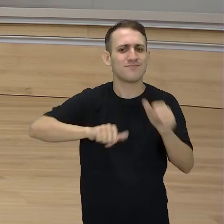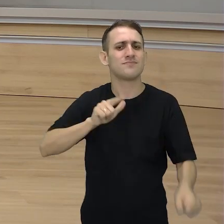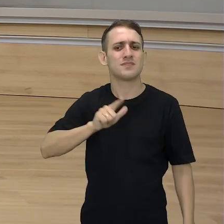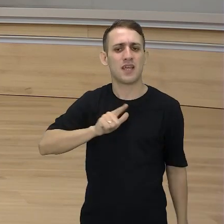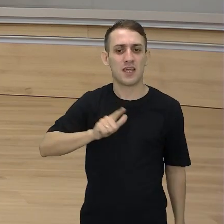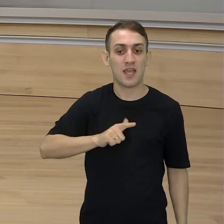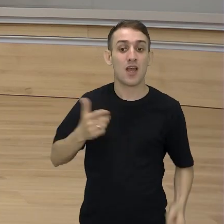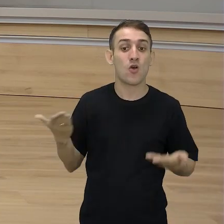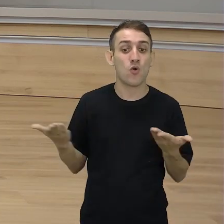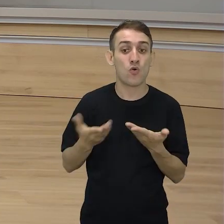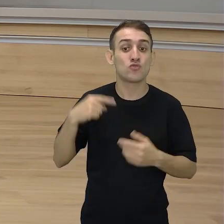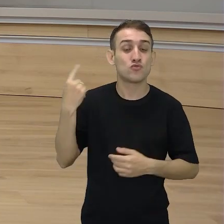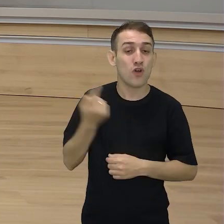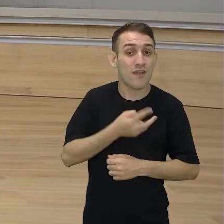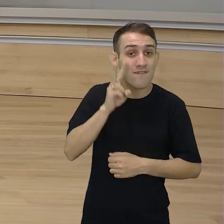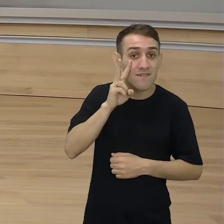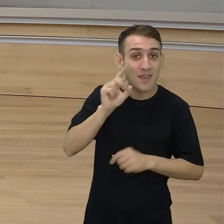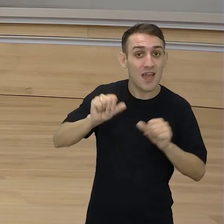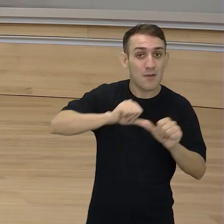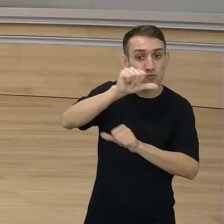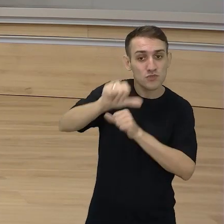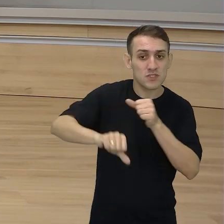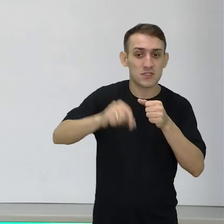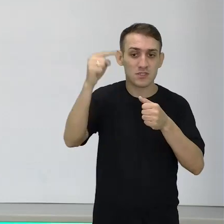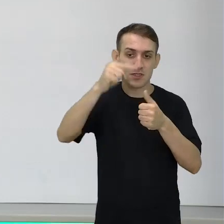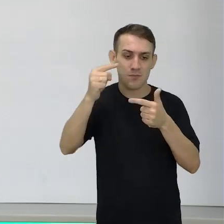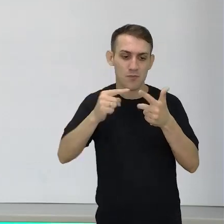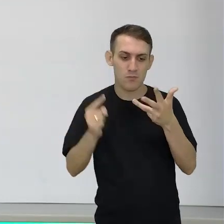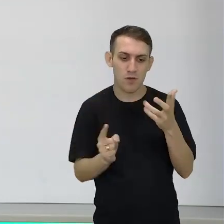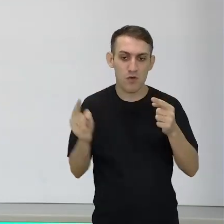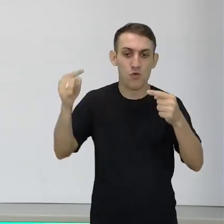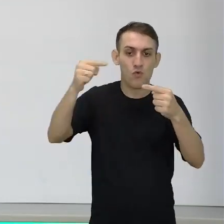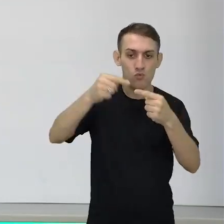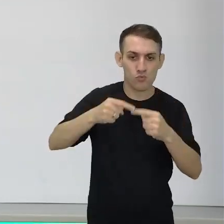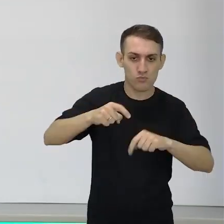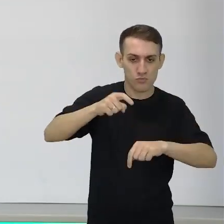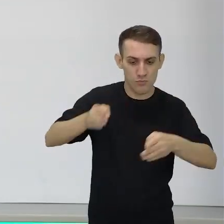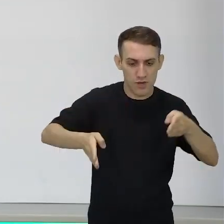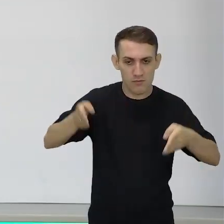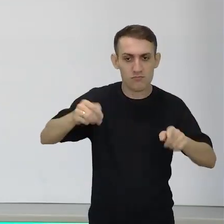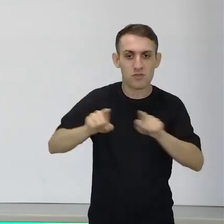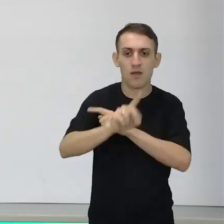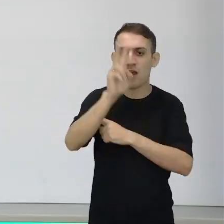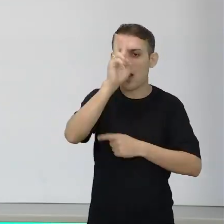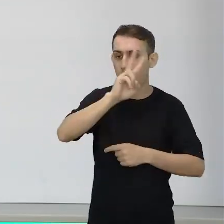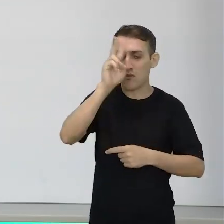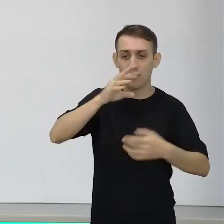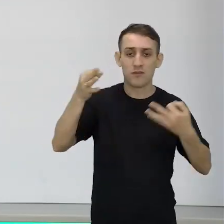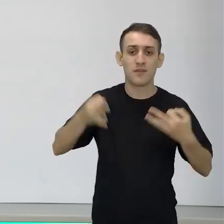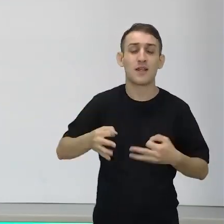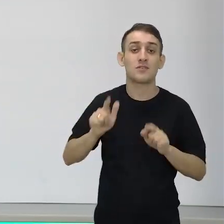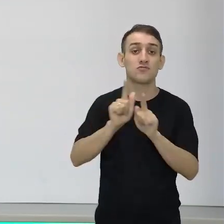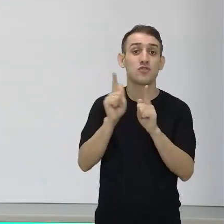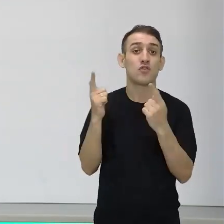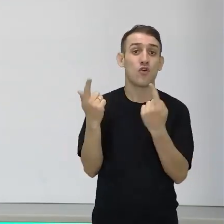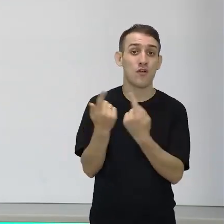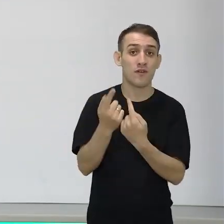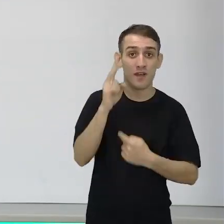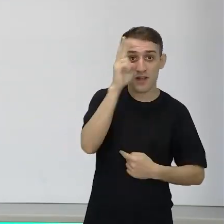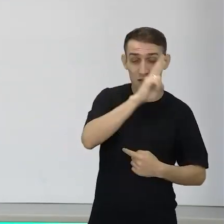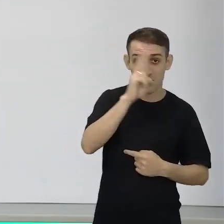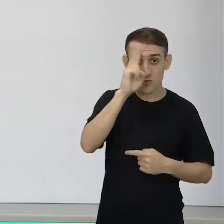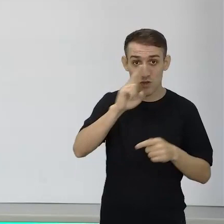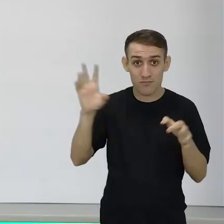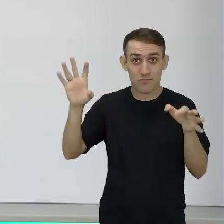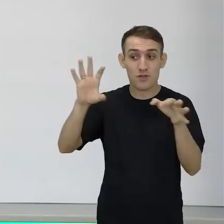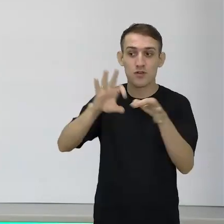E hoje nós vamos acompanhar essas mudanças aí de acordo com o tempo e a história. Então, olha só, geografia e história